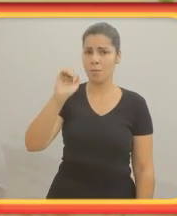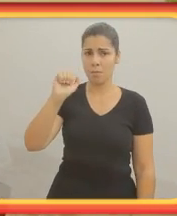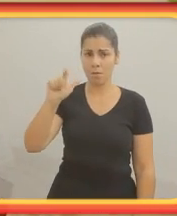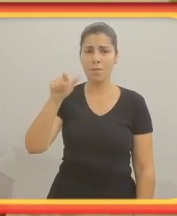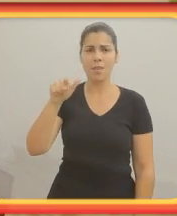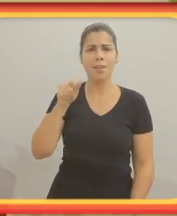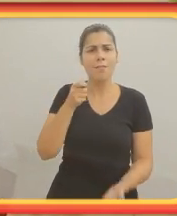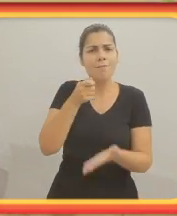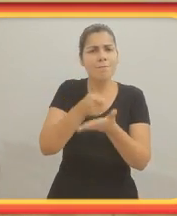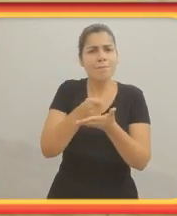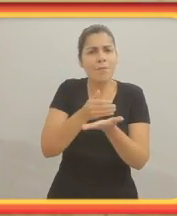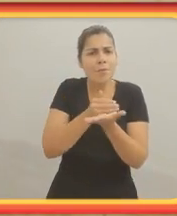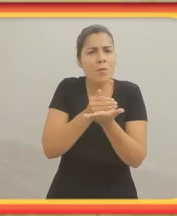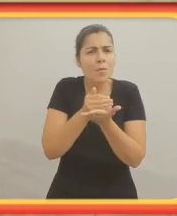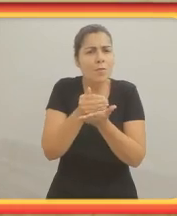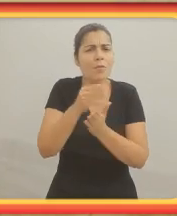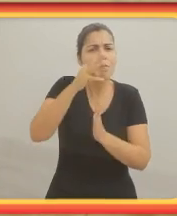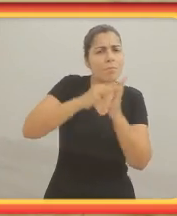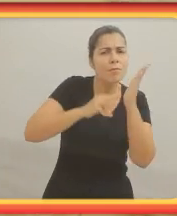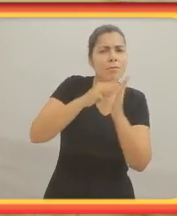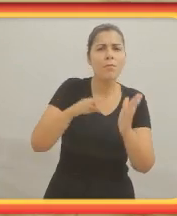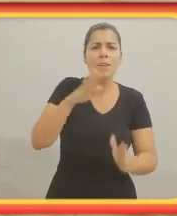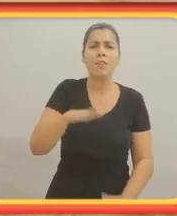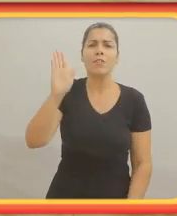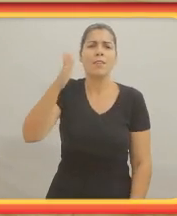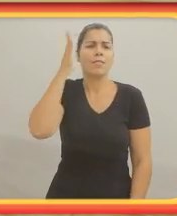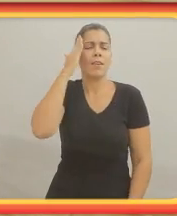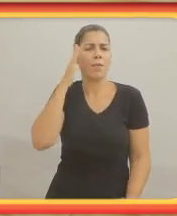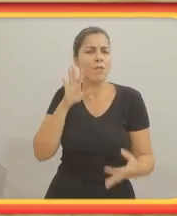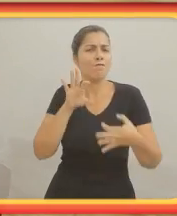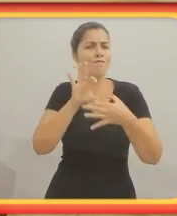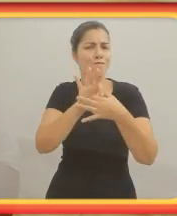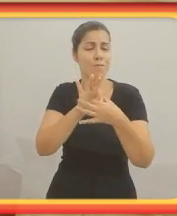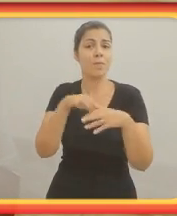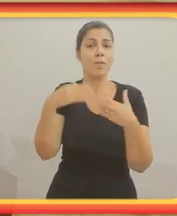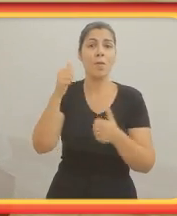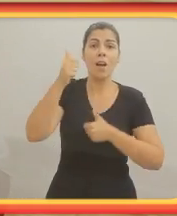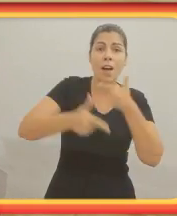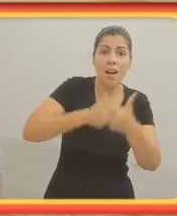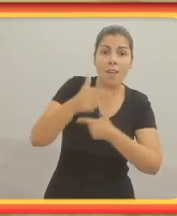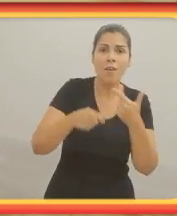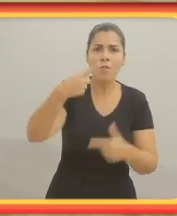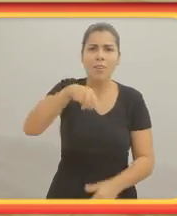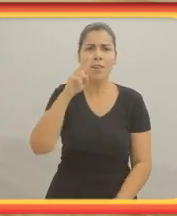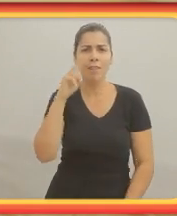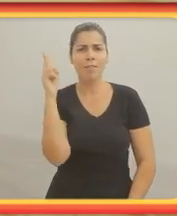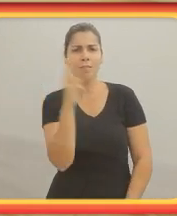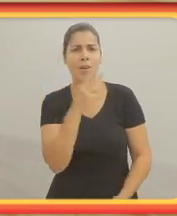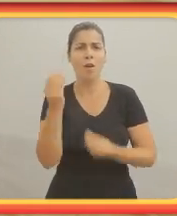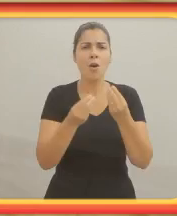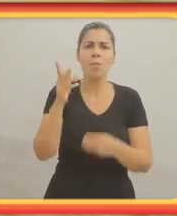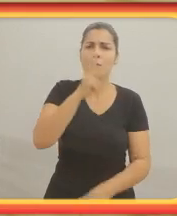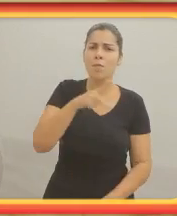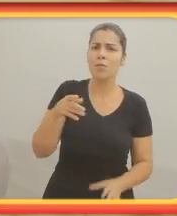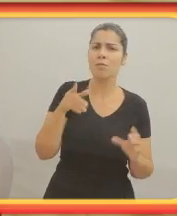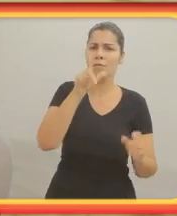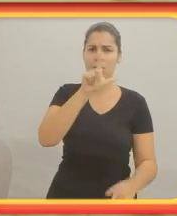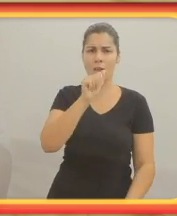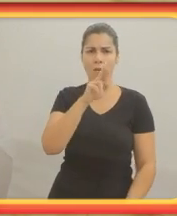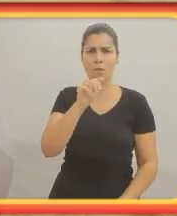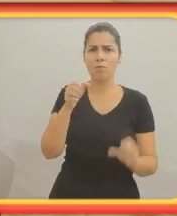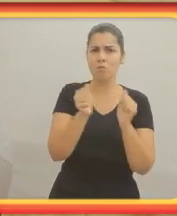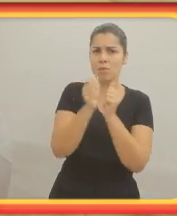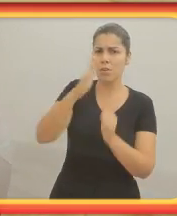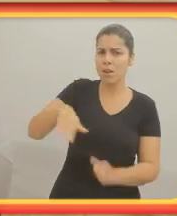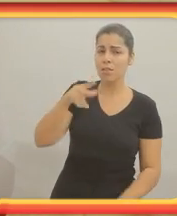de leitura global. O requisito para começar esse método é que a criança saiba associar. Assim, as atividades